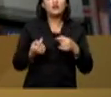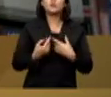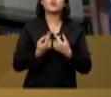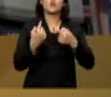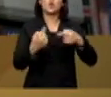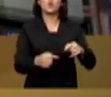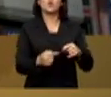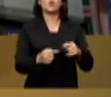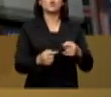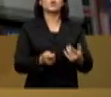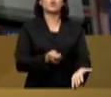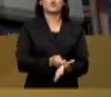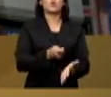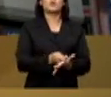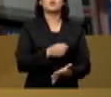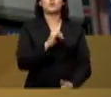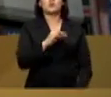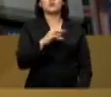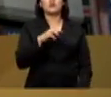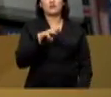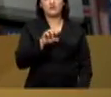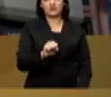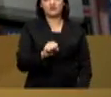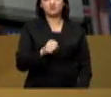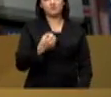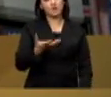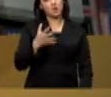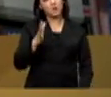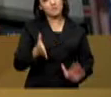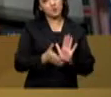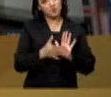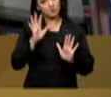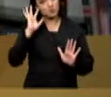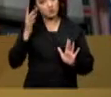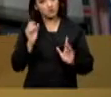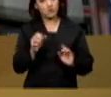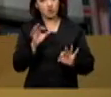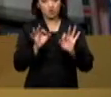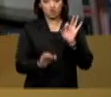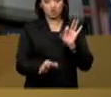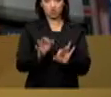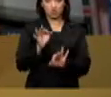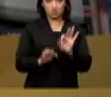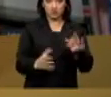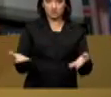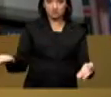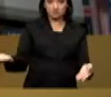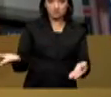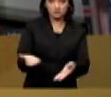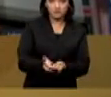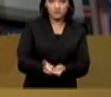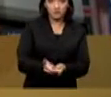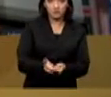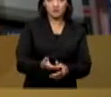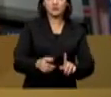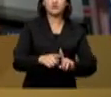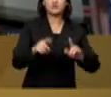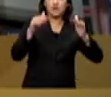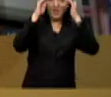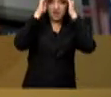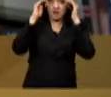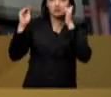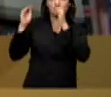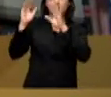ICMS. Solução proposta: julgamento da ação à luz da orientação